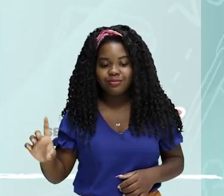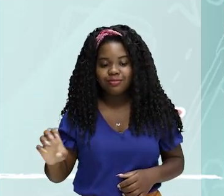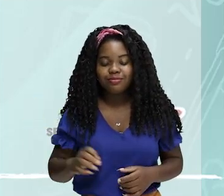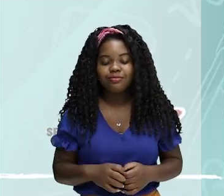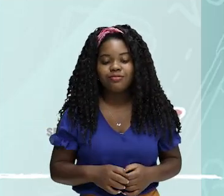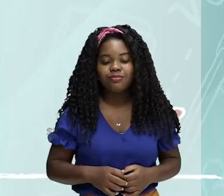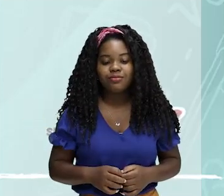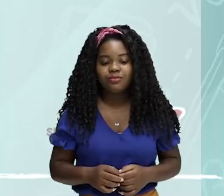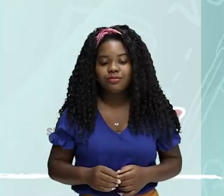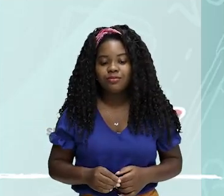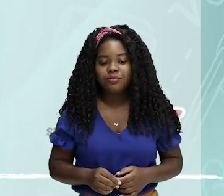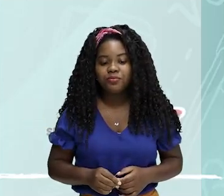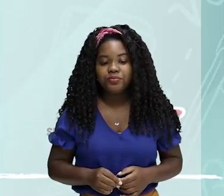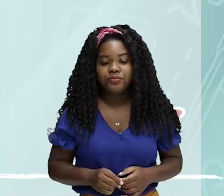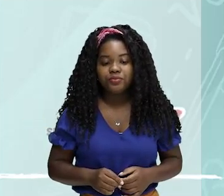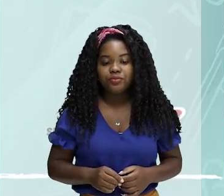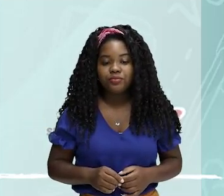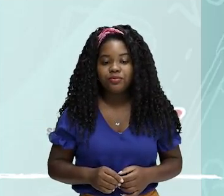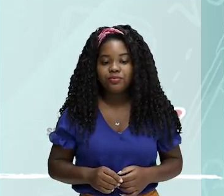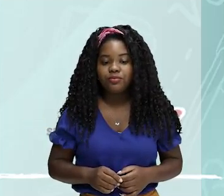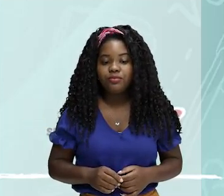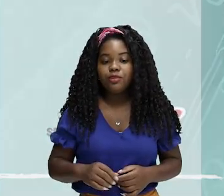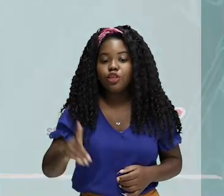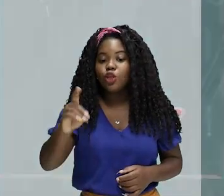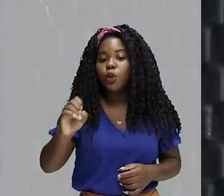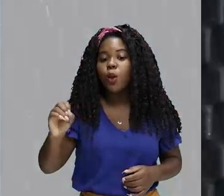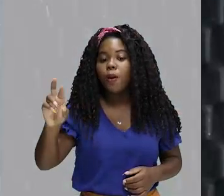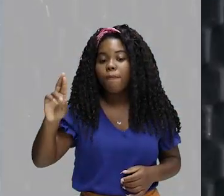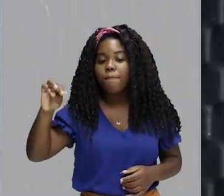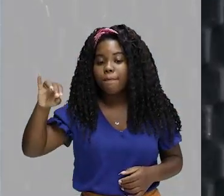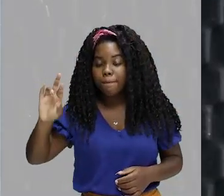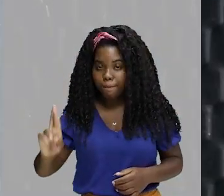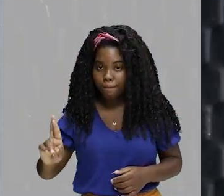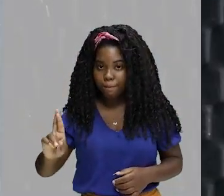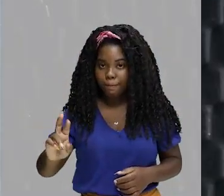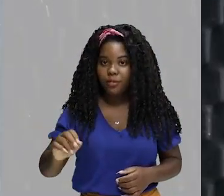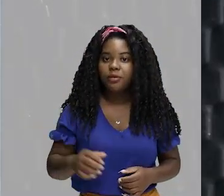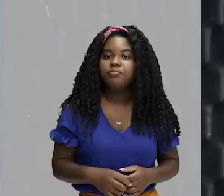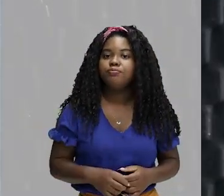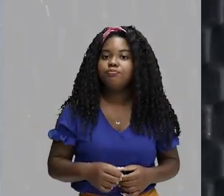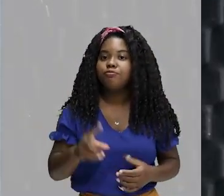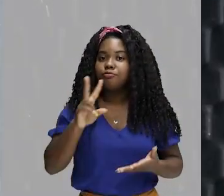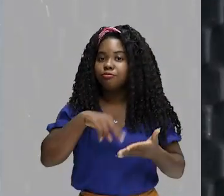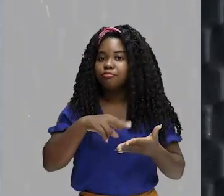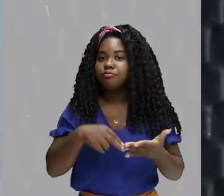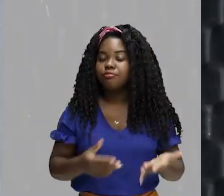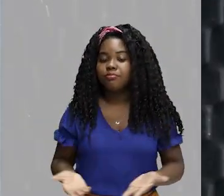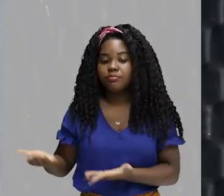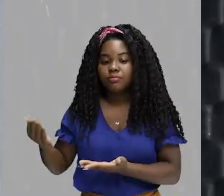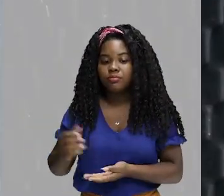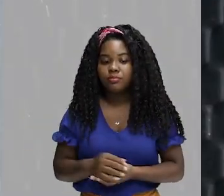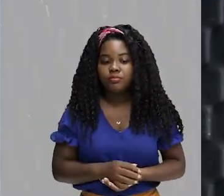para o dormir? Então, yo haya dormido, tú hayas dormido, él haya dormido,